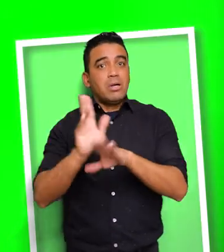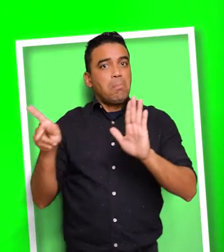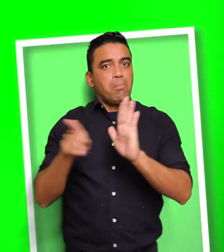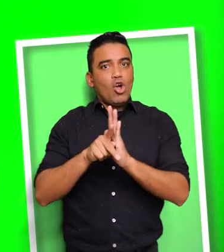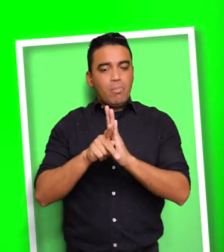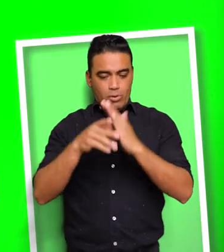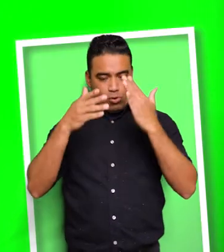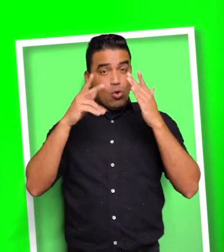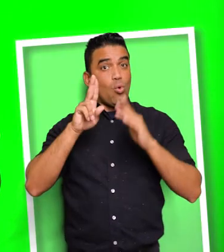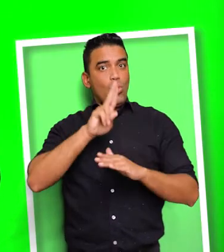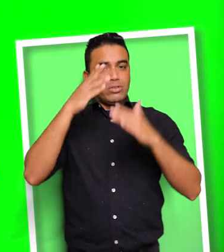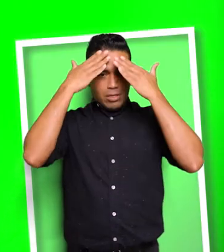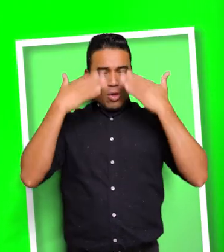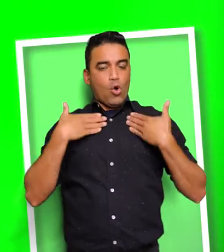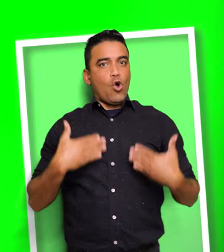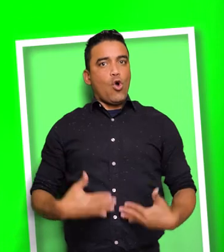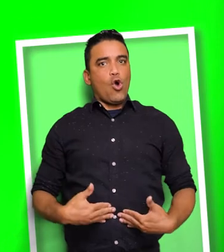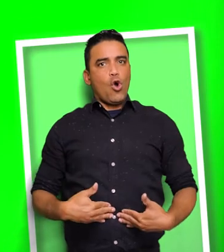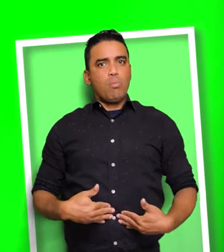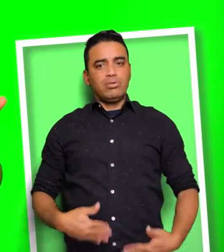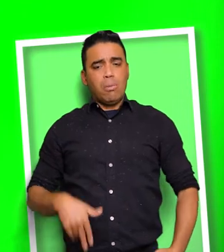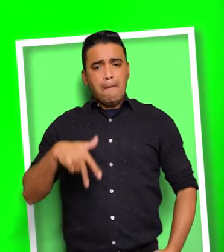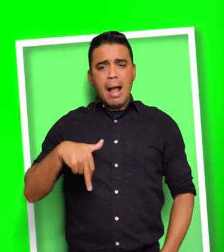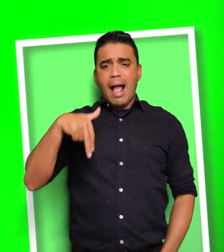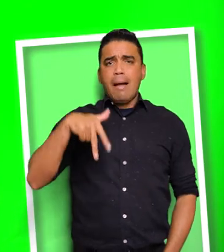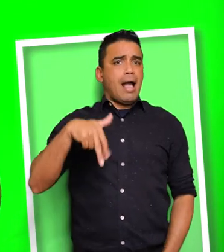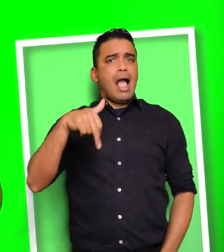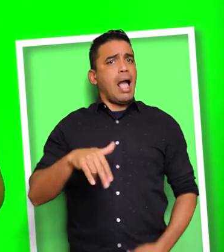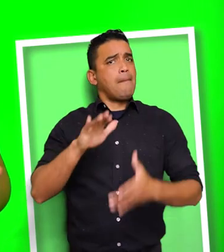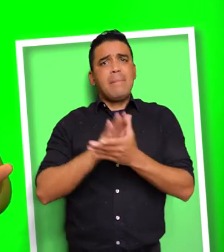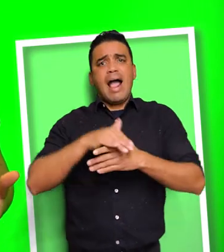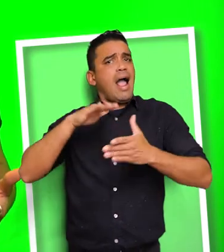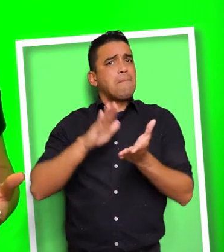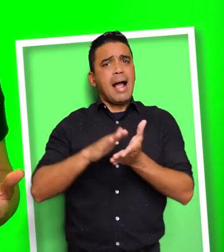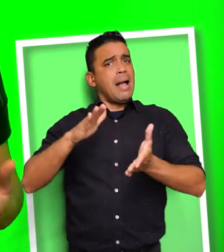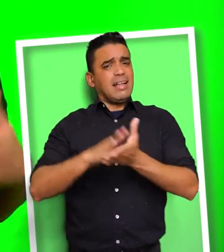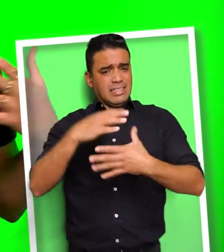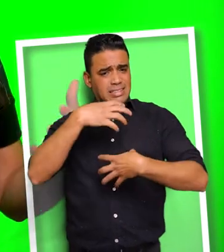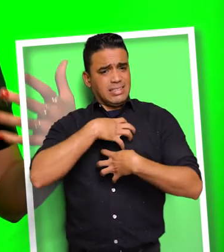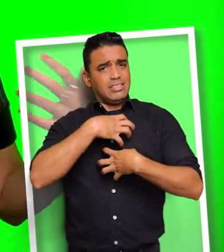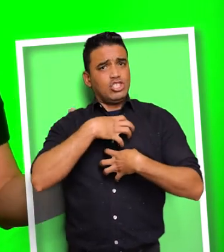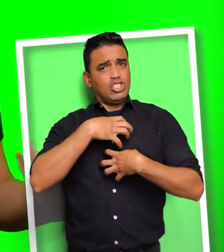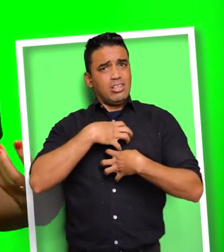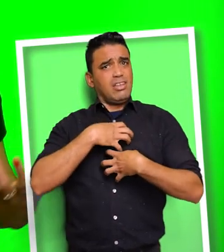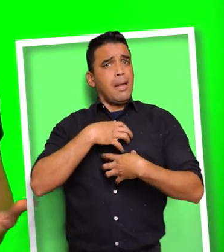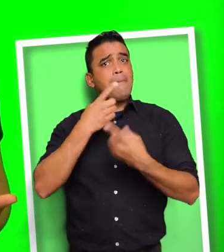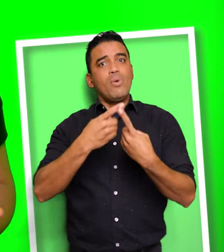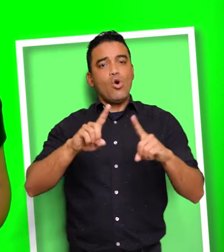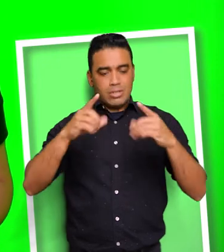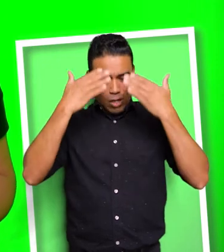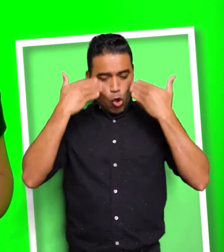corpo. Então, trabalha muito com marcha, bater palma, você sentir o ritmo das músicas através